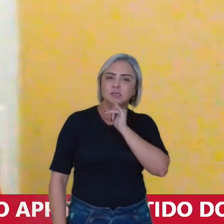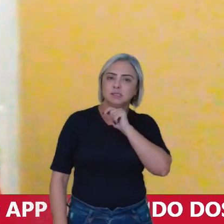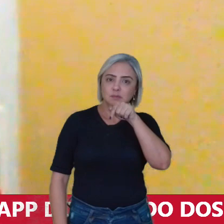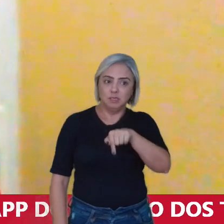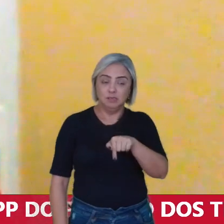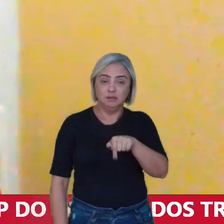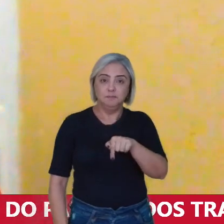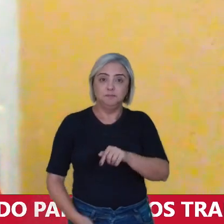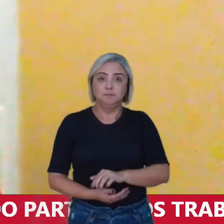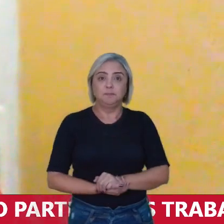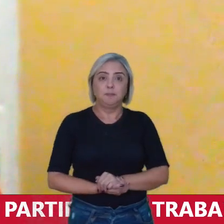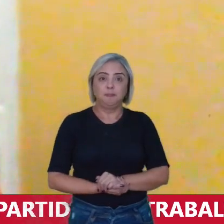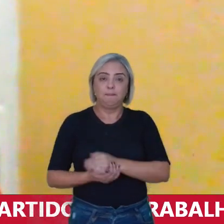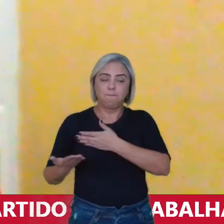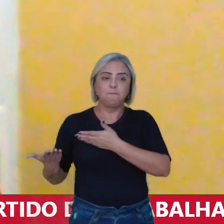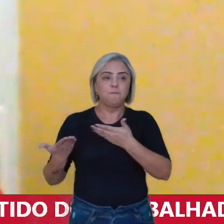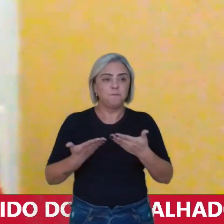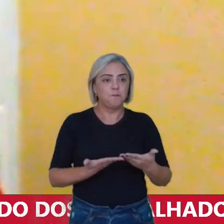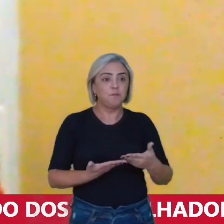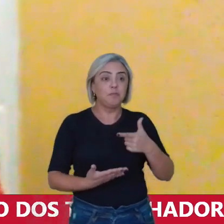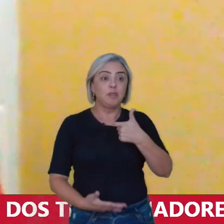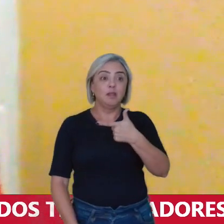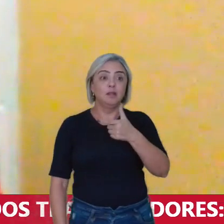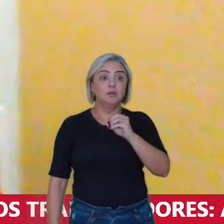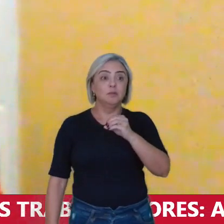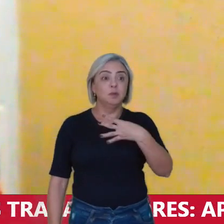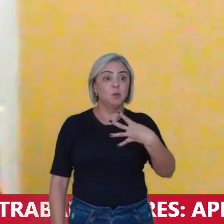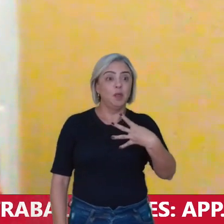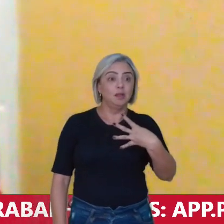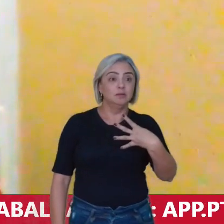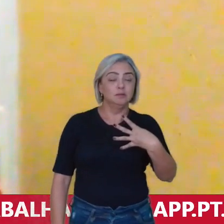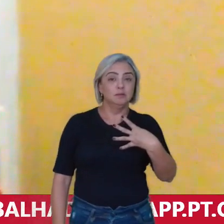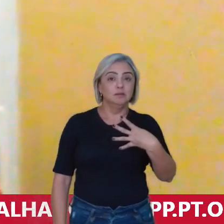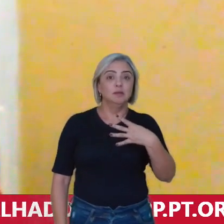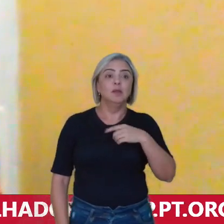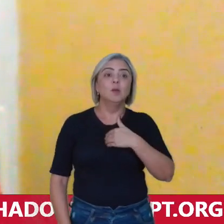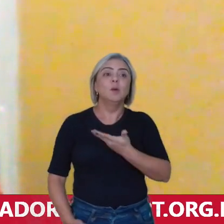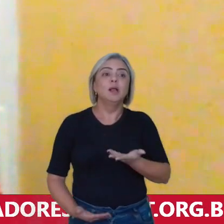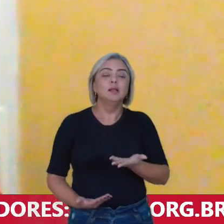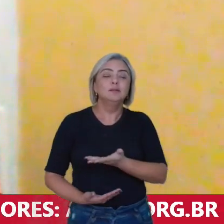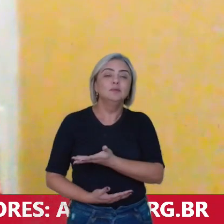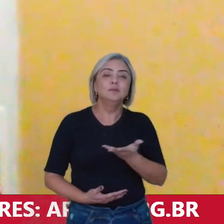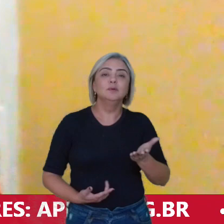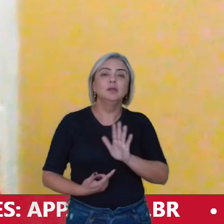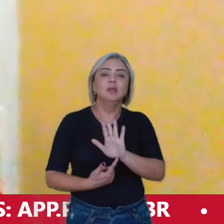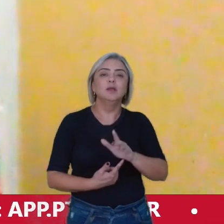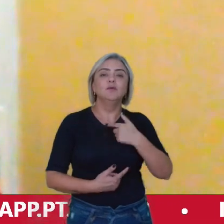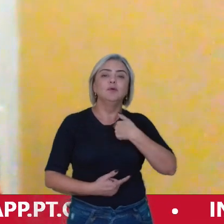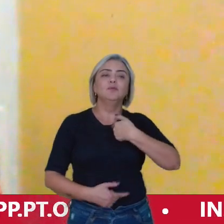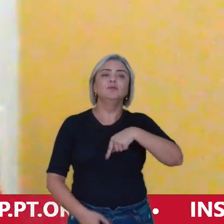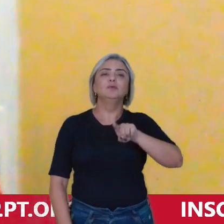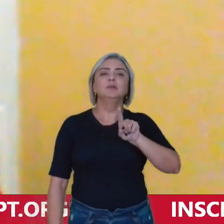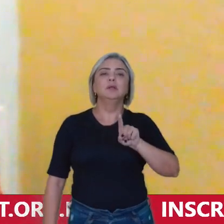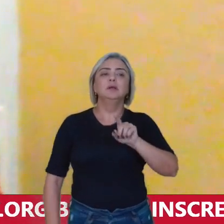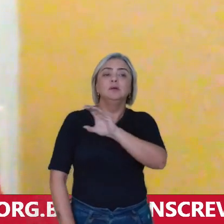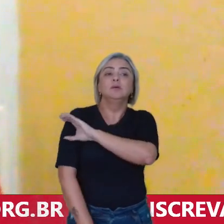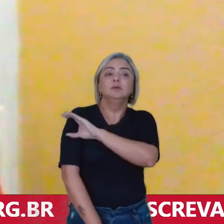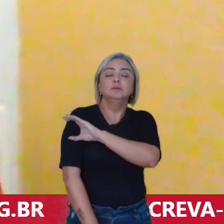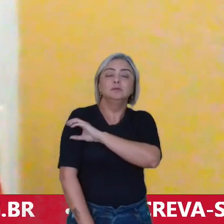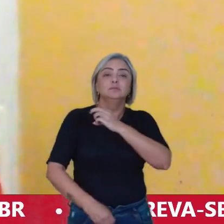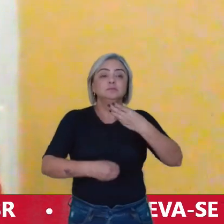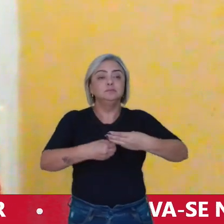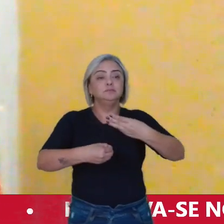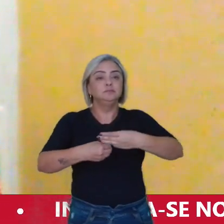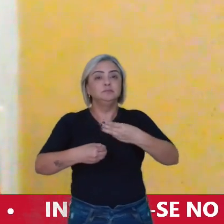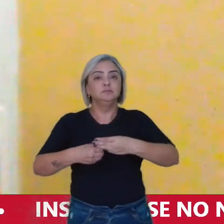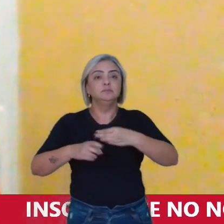aqui, trago um exemplo de 2004, né, quando a gente colocou, eu fui coordenadora